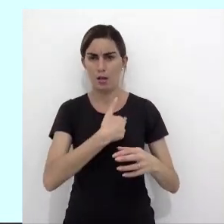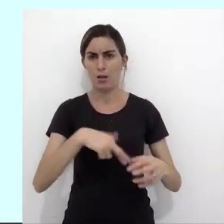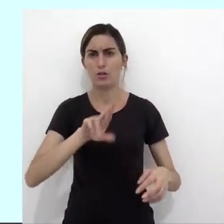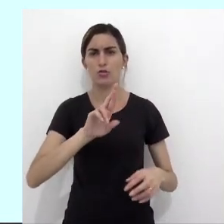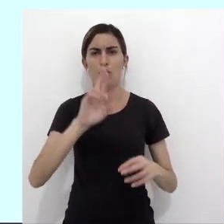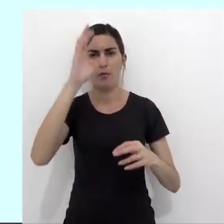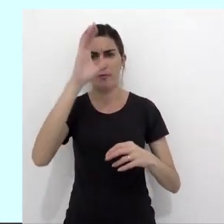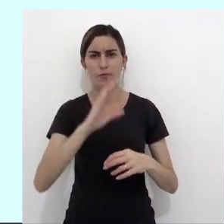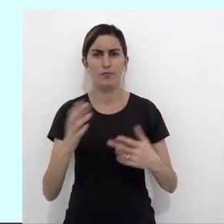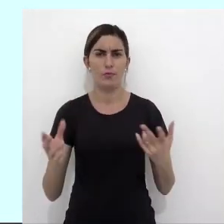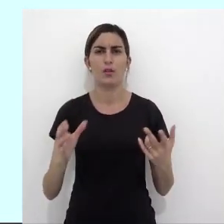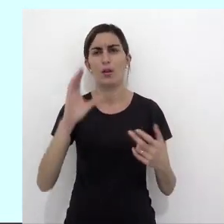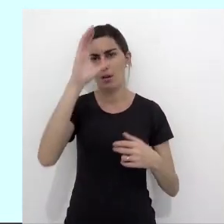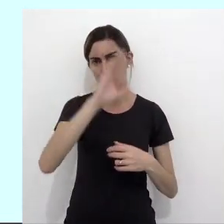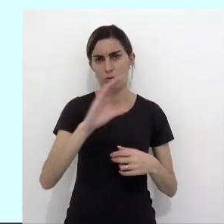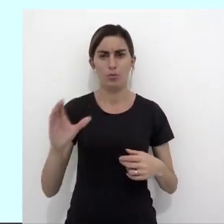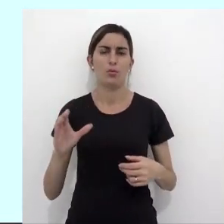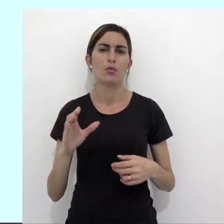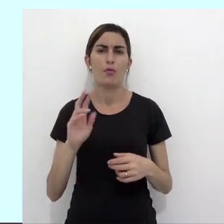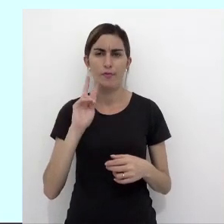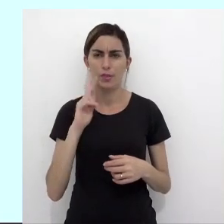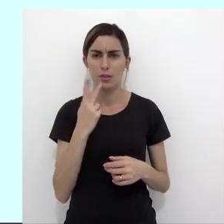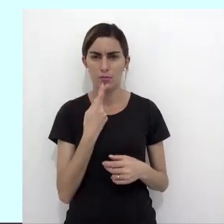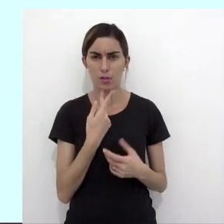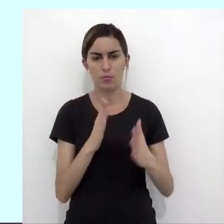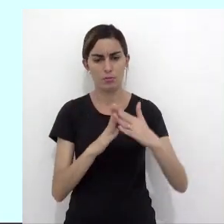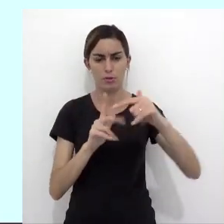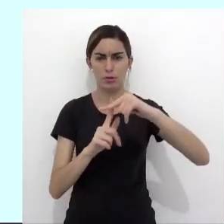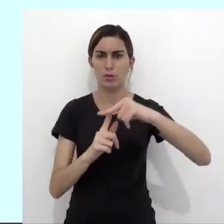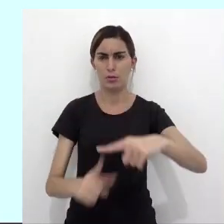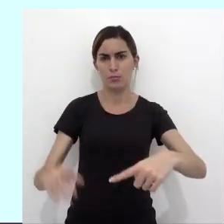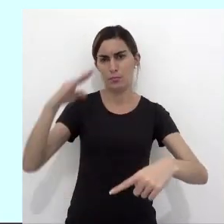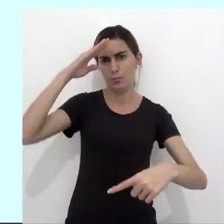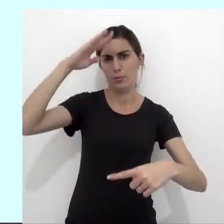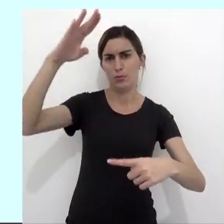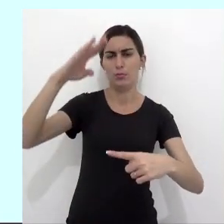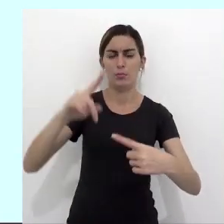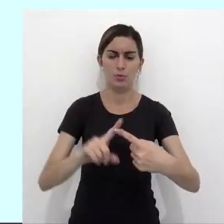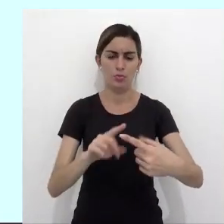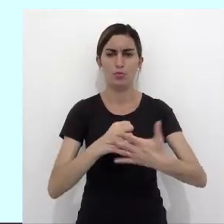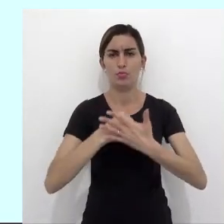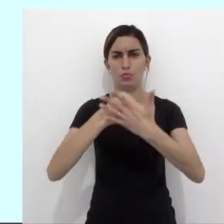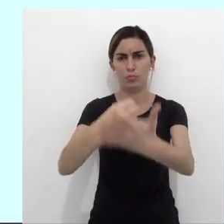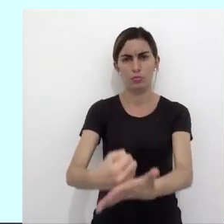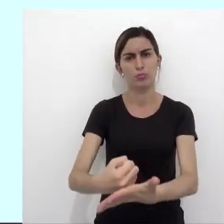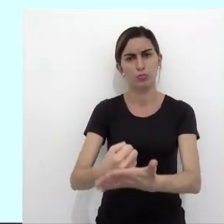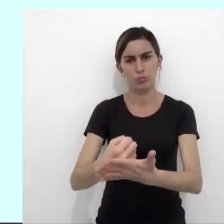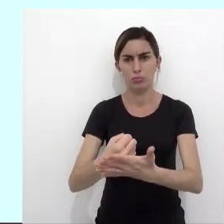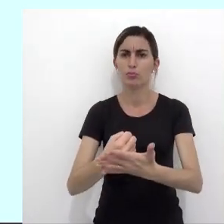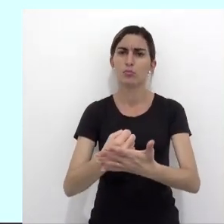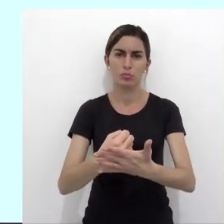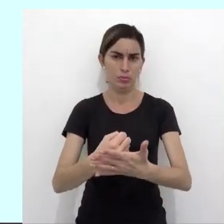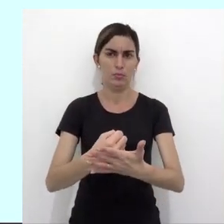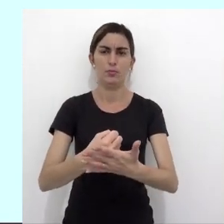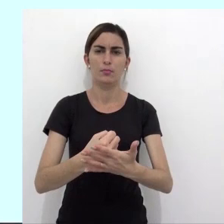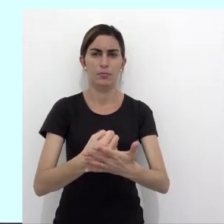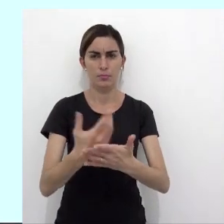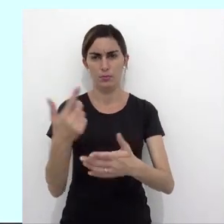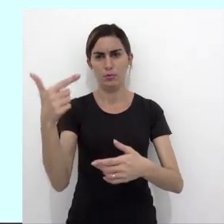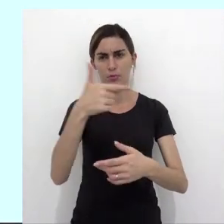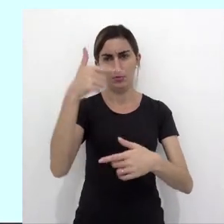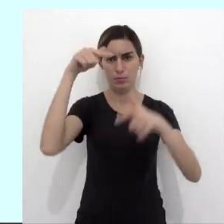religião católica. Então a igreja era um tripé, okay, que sustentava o Segundo